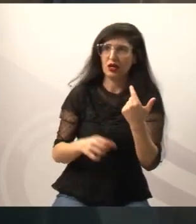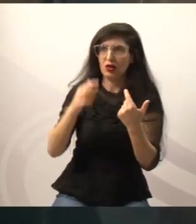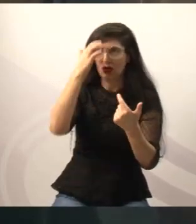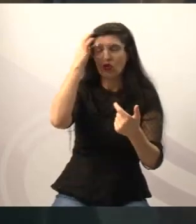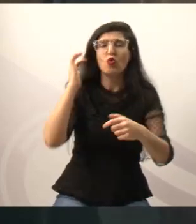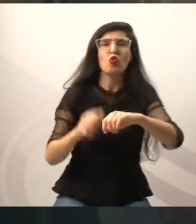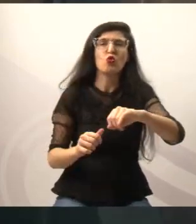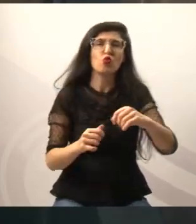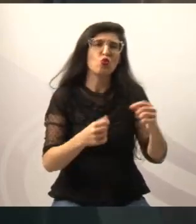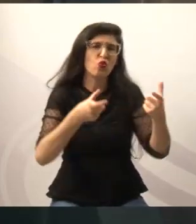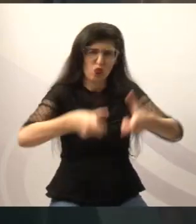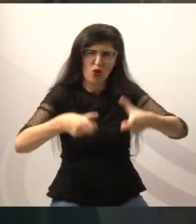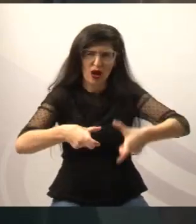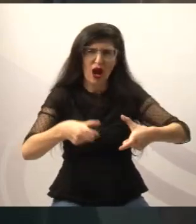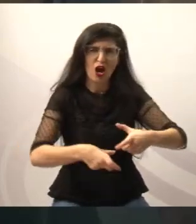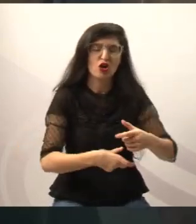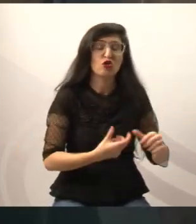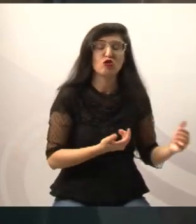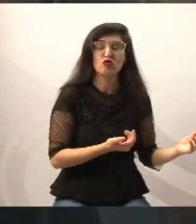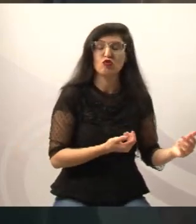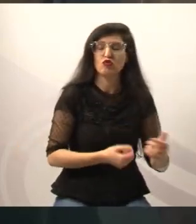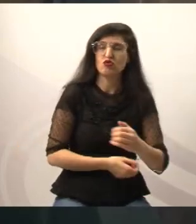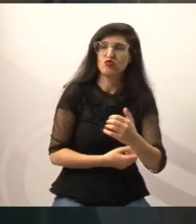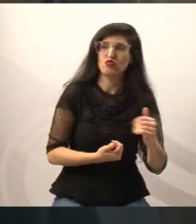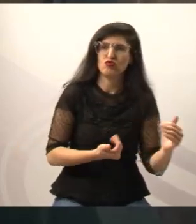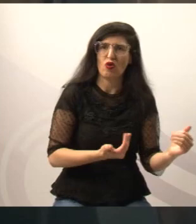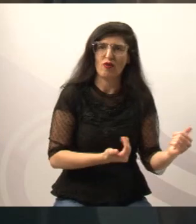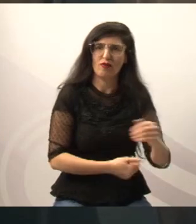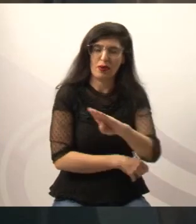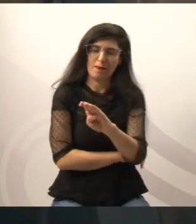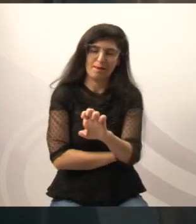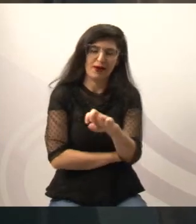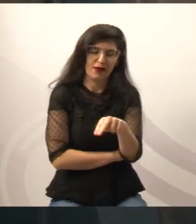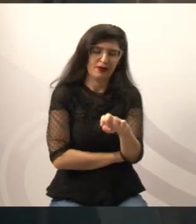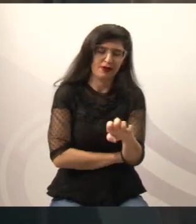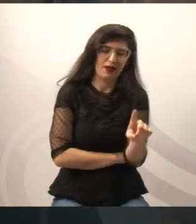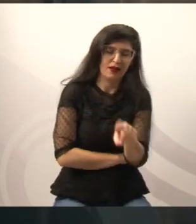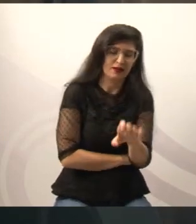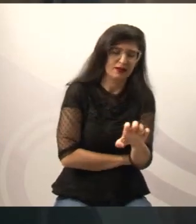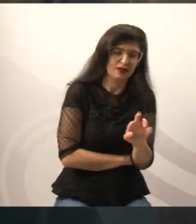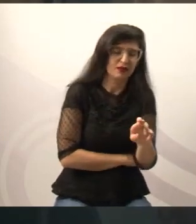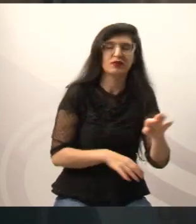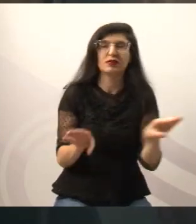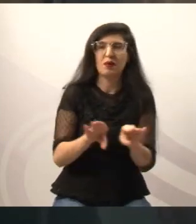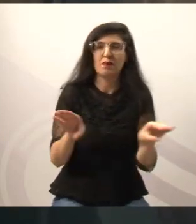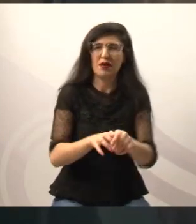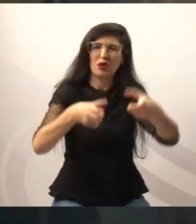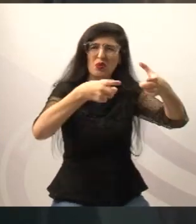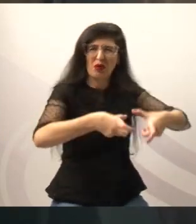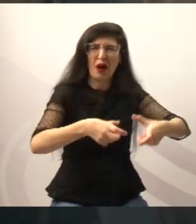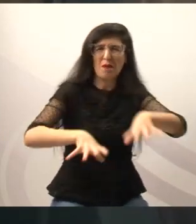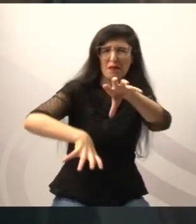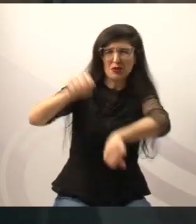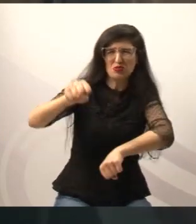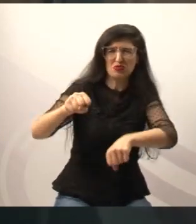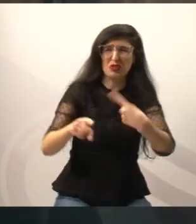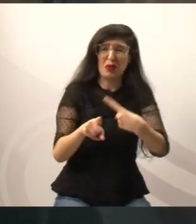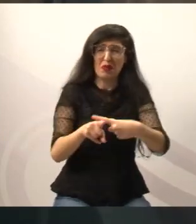Ebenezer, e que também é prejudicada por conta desse resíduo que a empresa